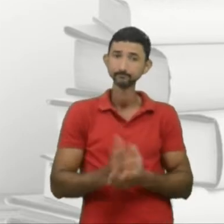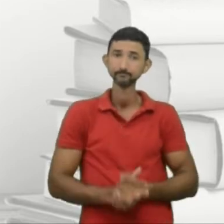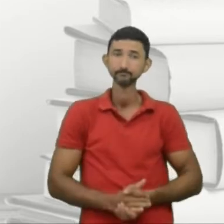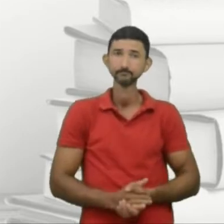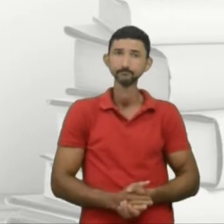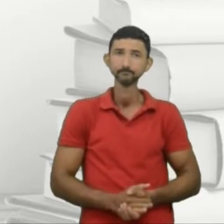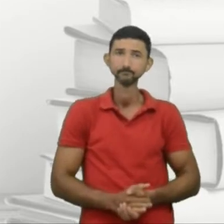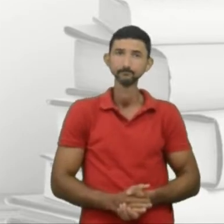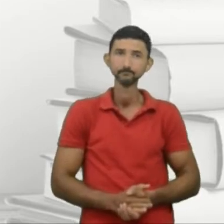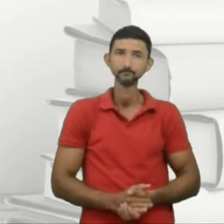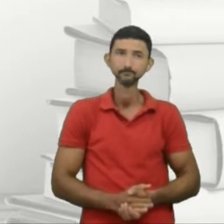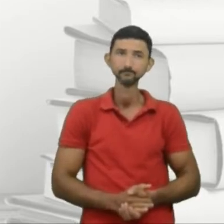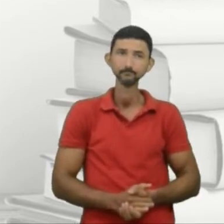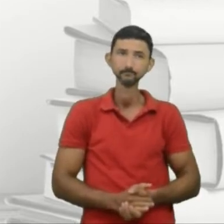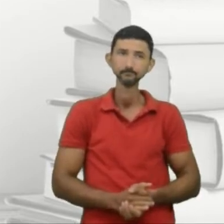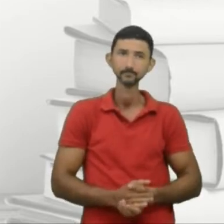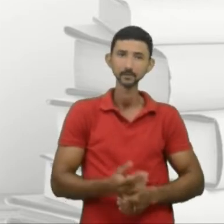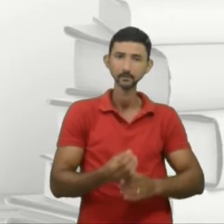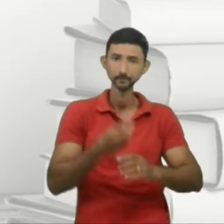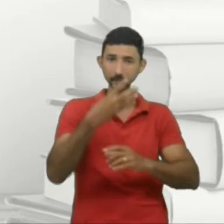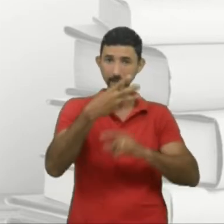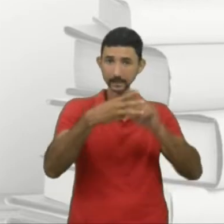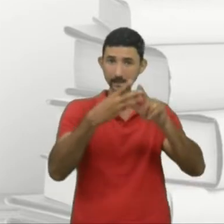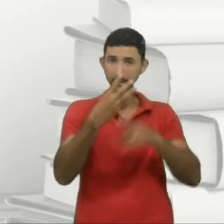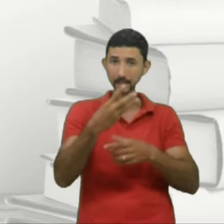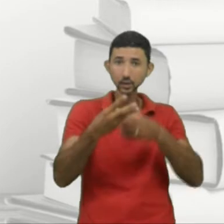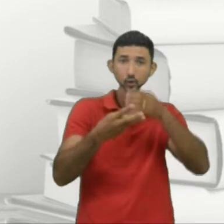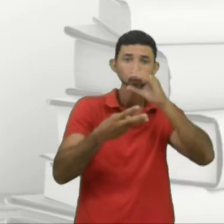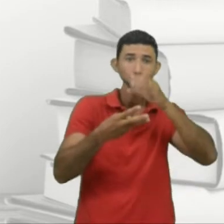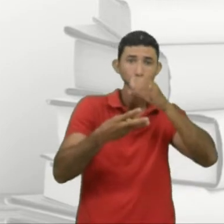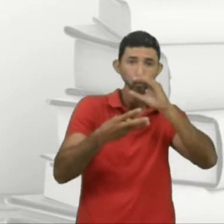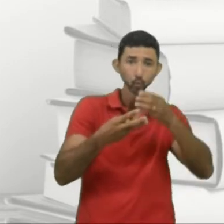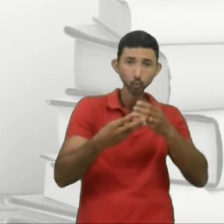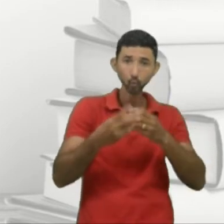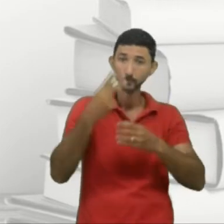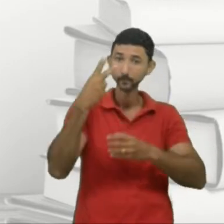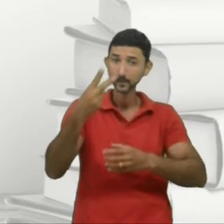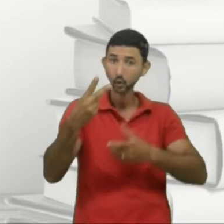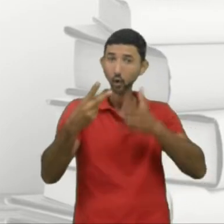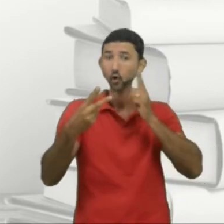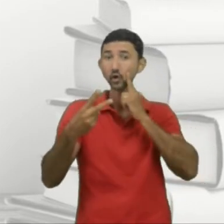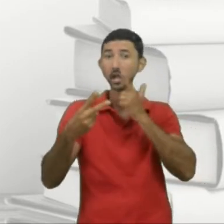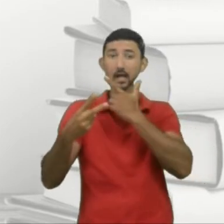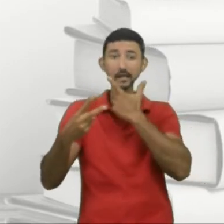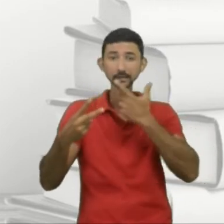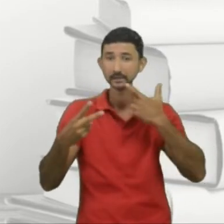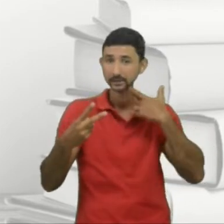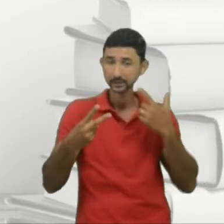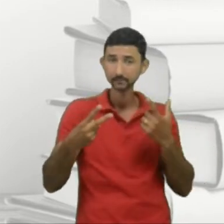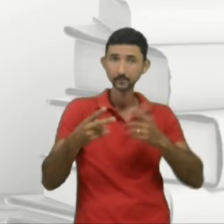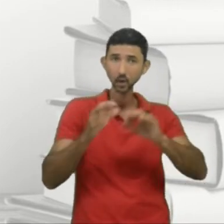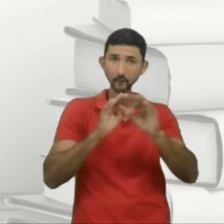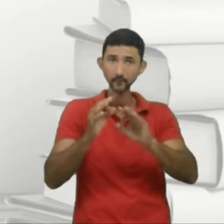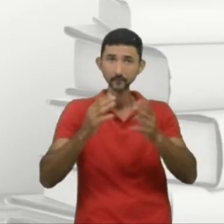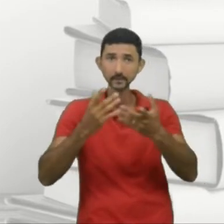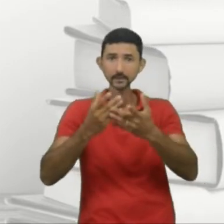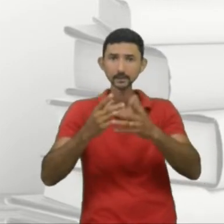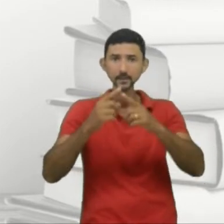certo? Como são 3 tipos de suco e 2 tipos de lanche natural, fazemos a